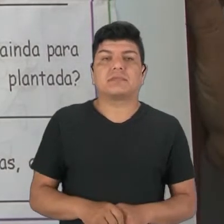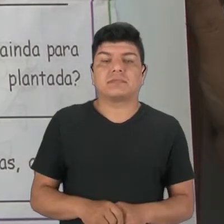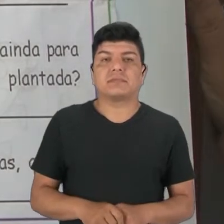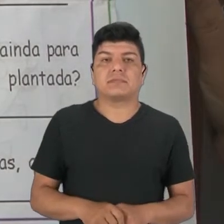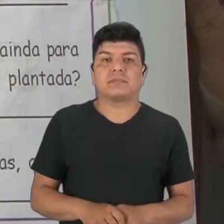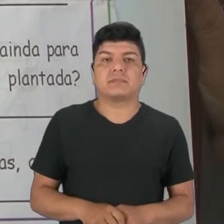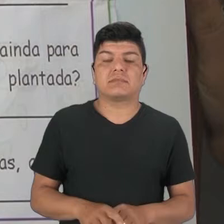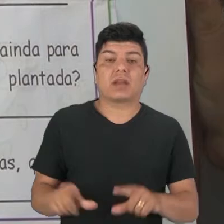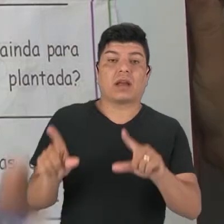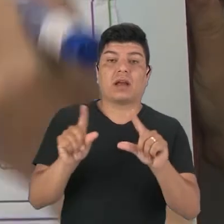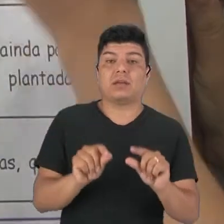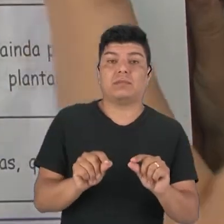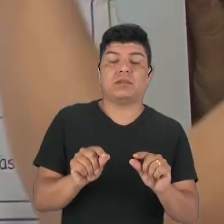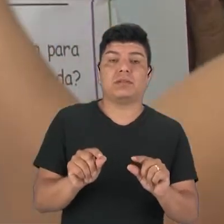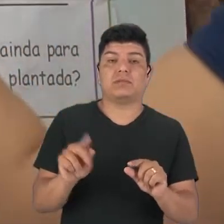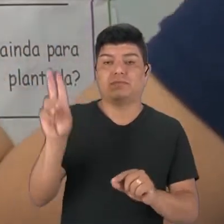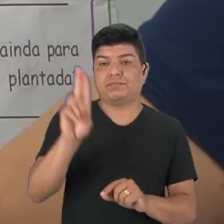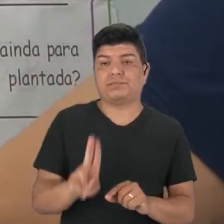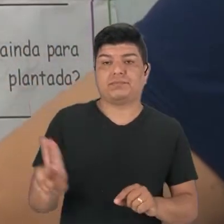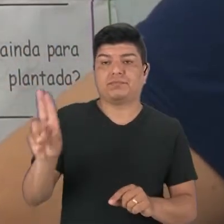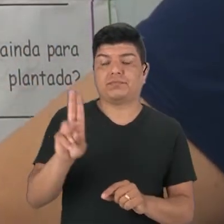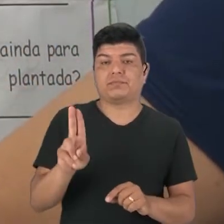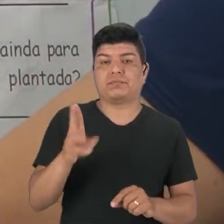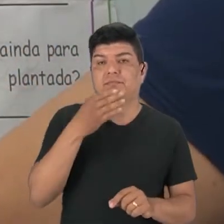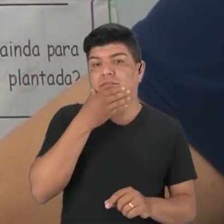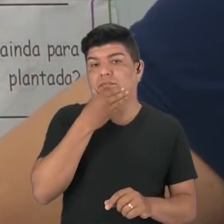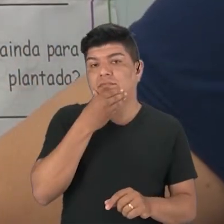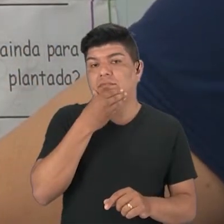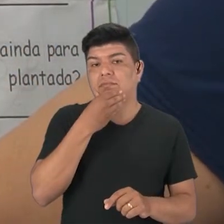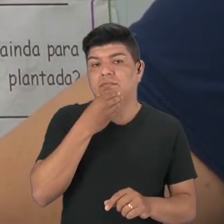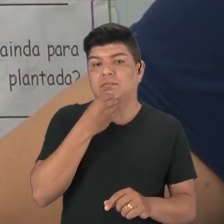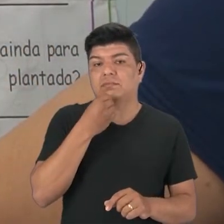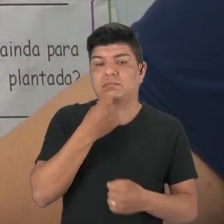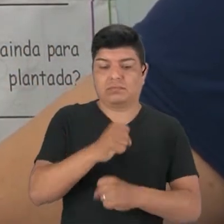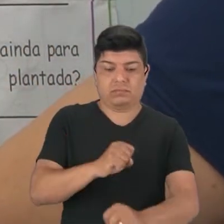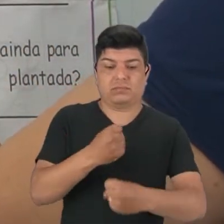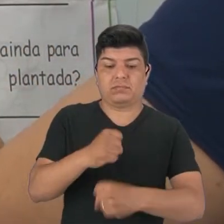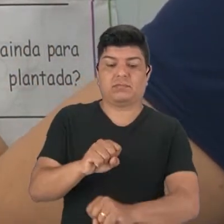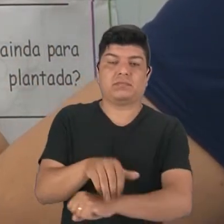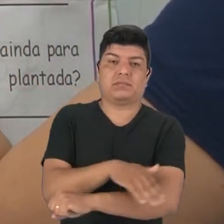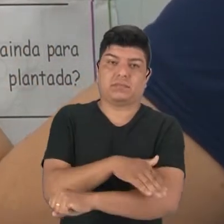transporte menos utilizado pelos garis é o